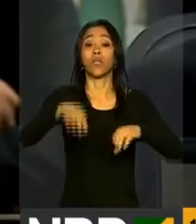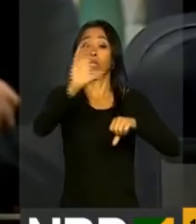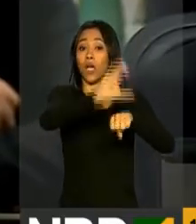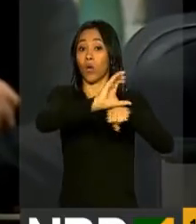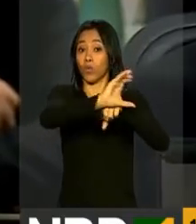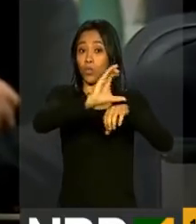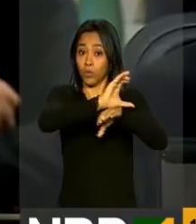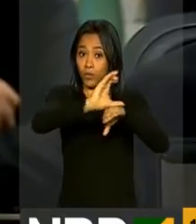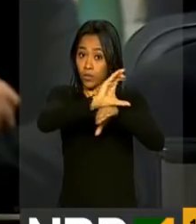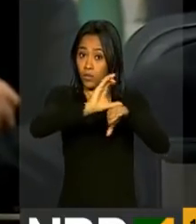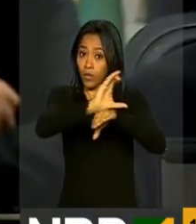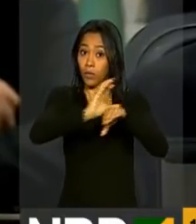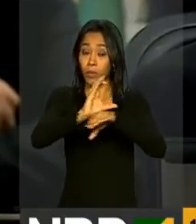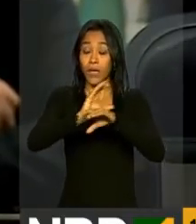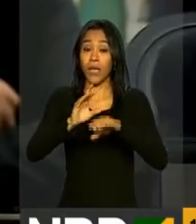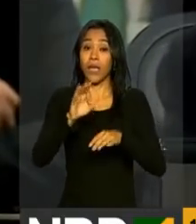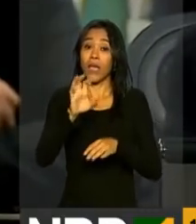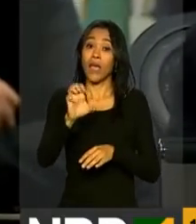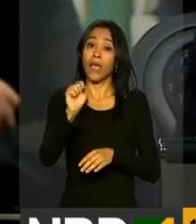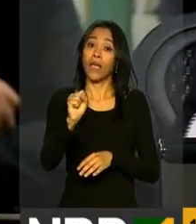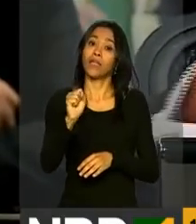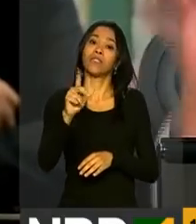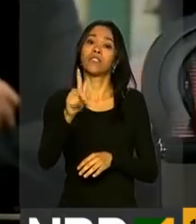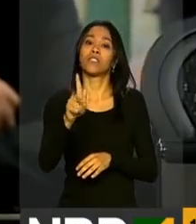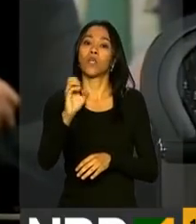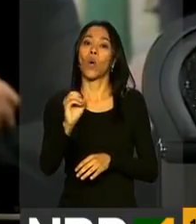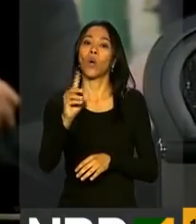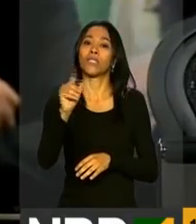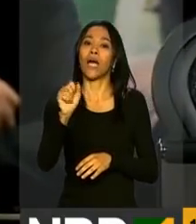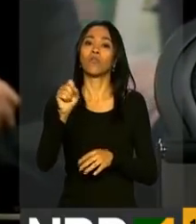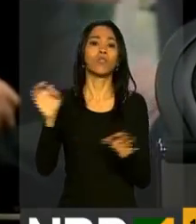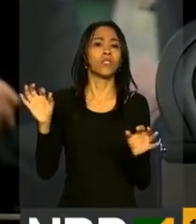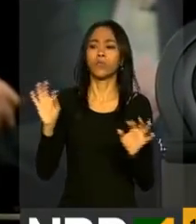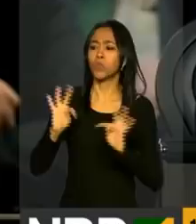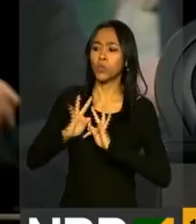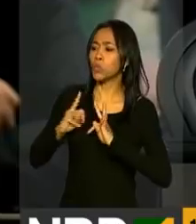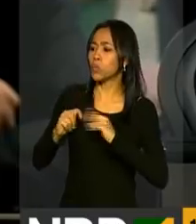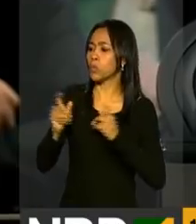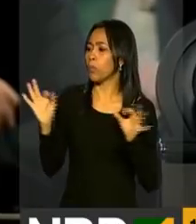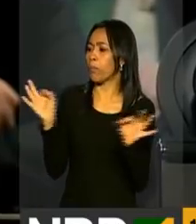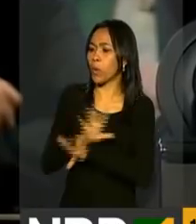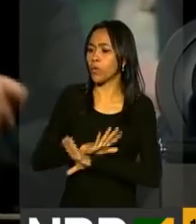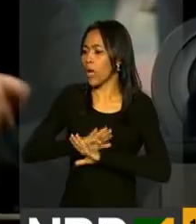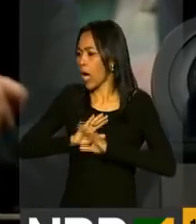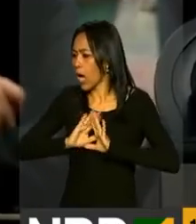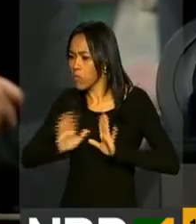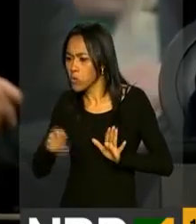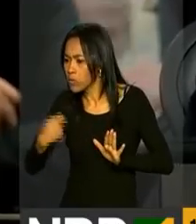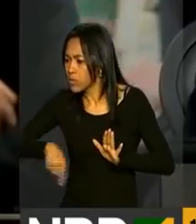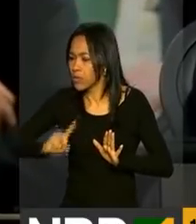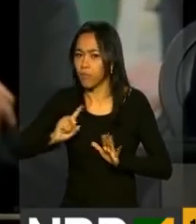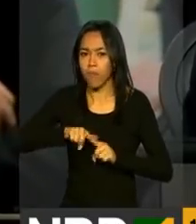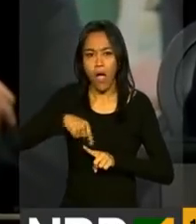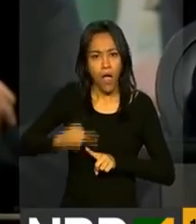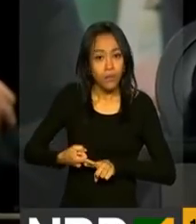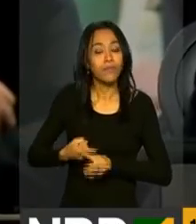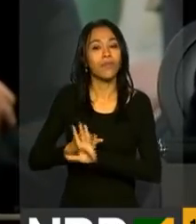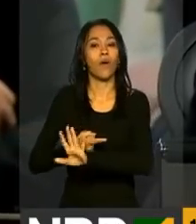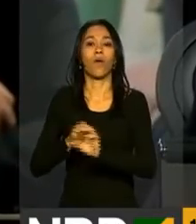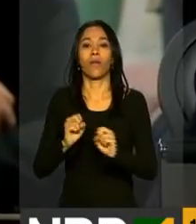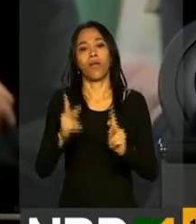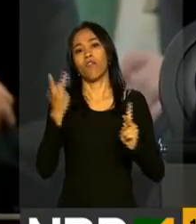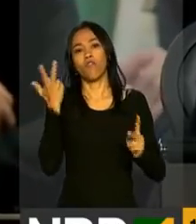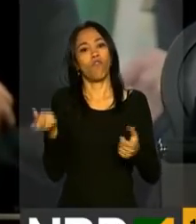desbotados efeitos da intervenção até tudo volta ao normal né então se isso acontecer e só nesta hipótese